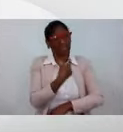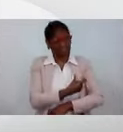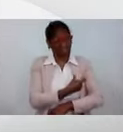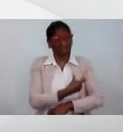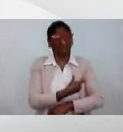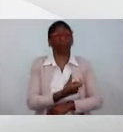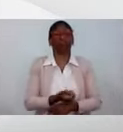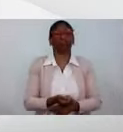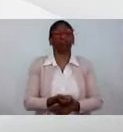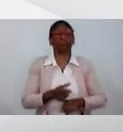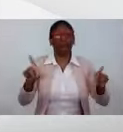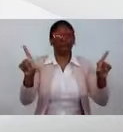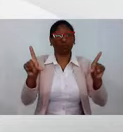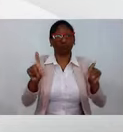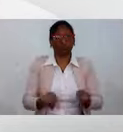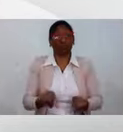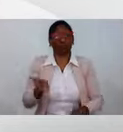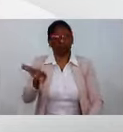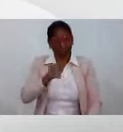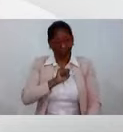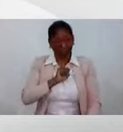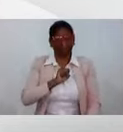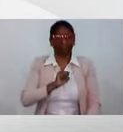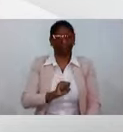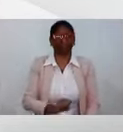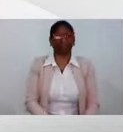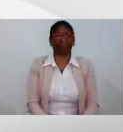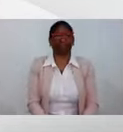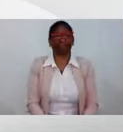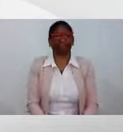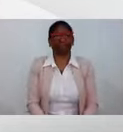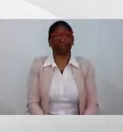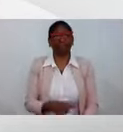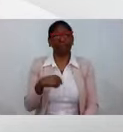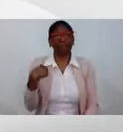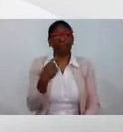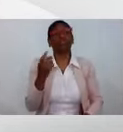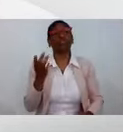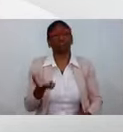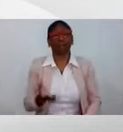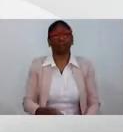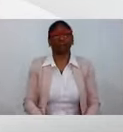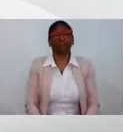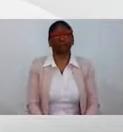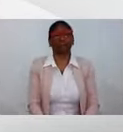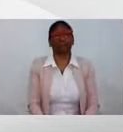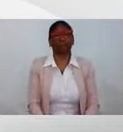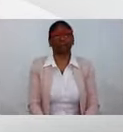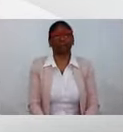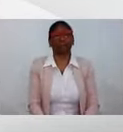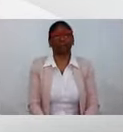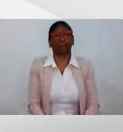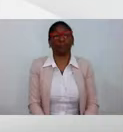de reduzir a possibilidade de contaminação. Nós já ultrapassamos a fase